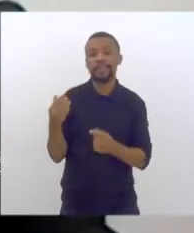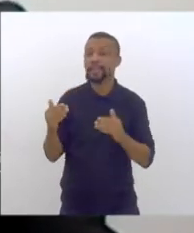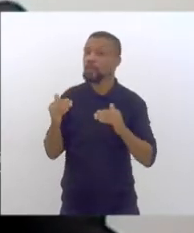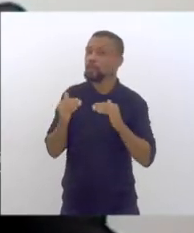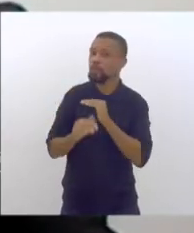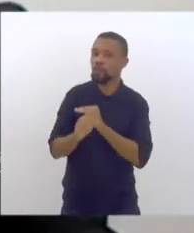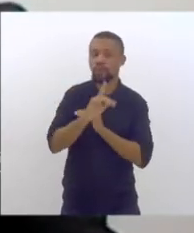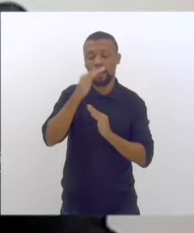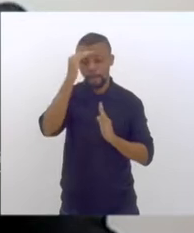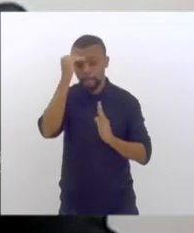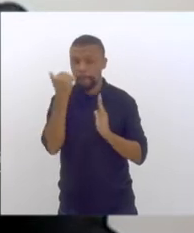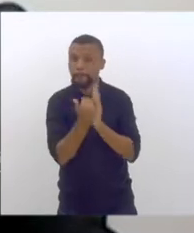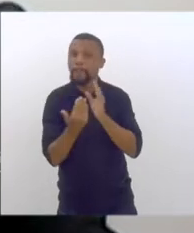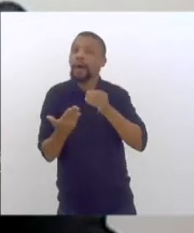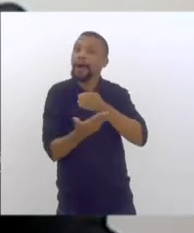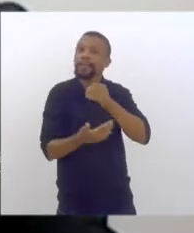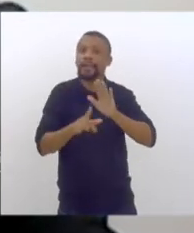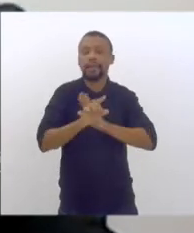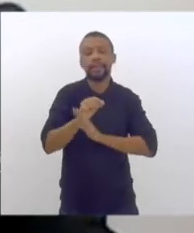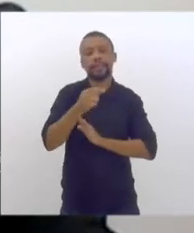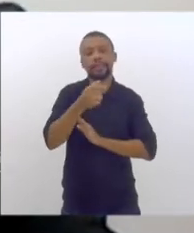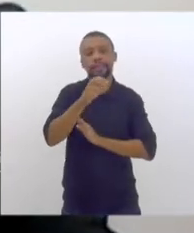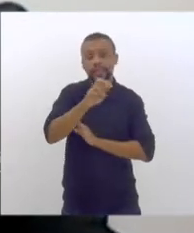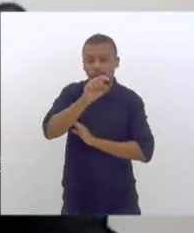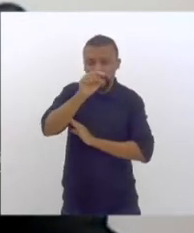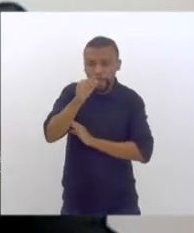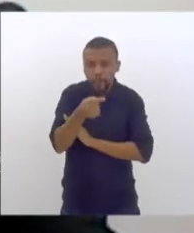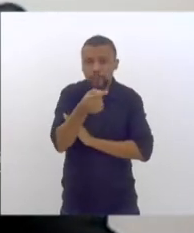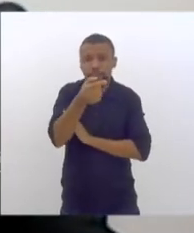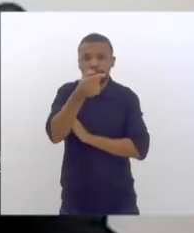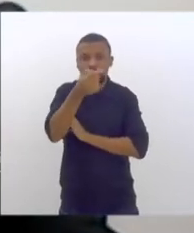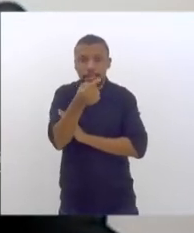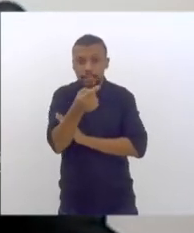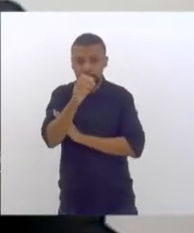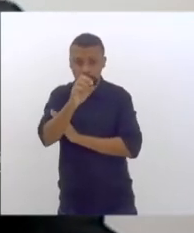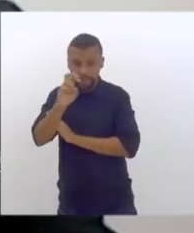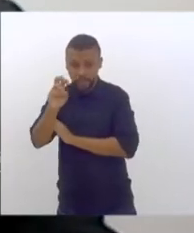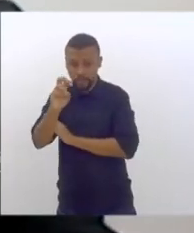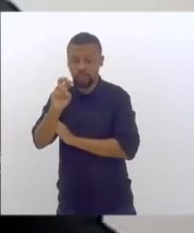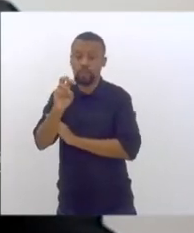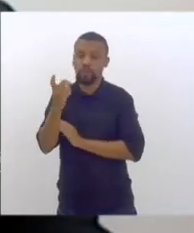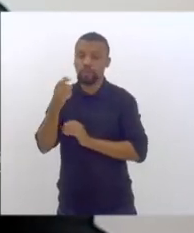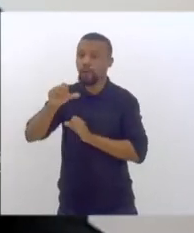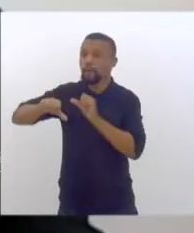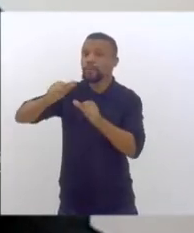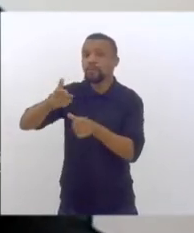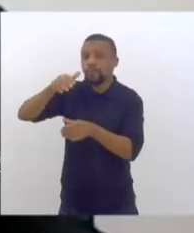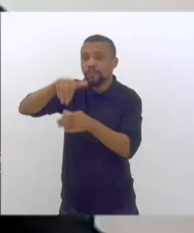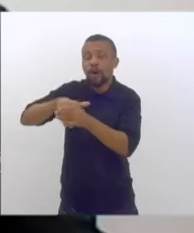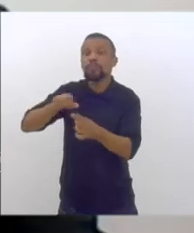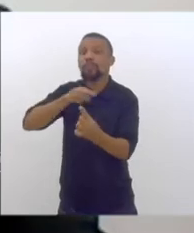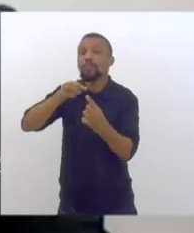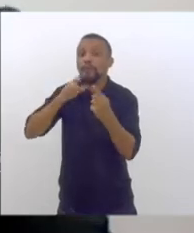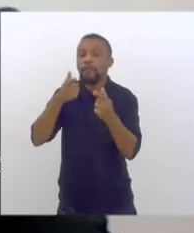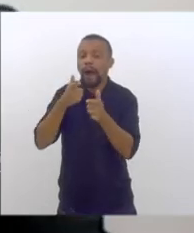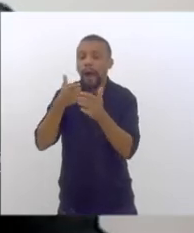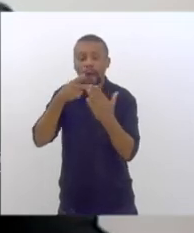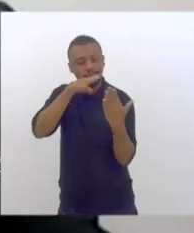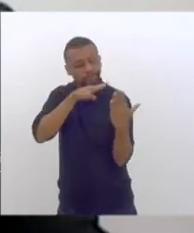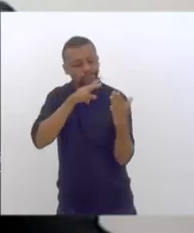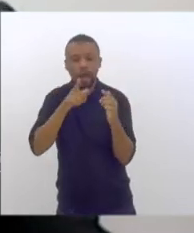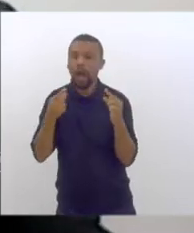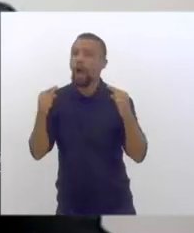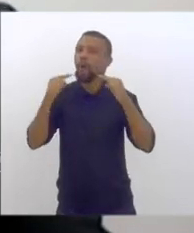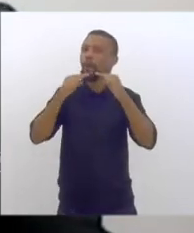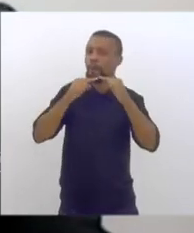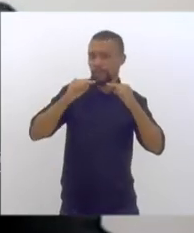habilidade com base na lei 7.805 Qual é o Tom alterando o meu voto para comprar prejudicar habilidade porque entendo que